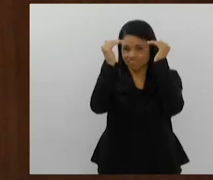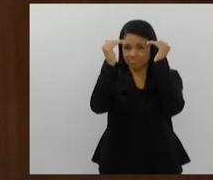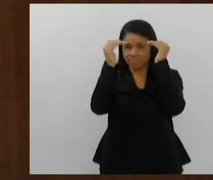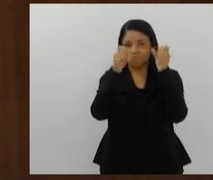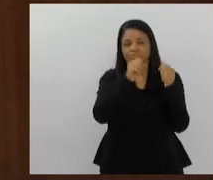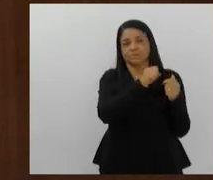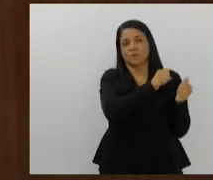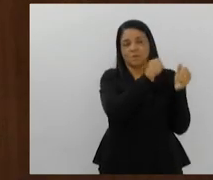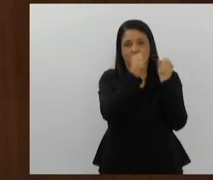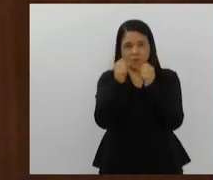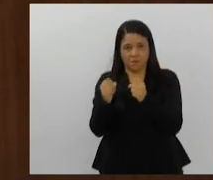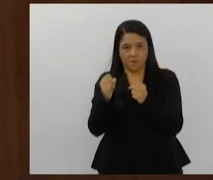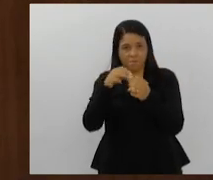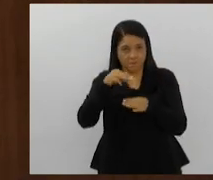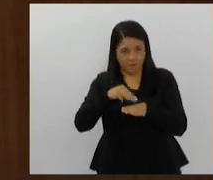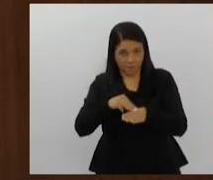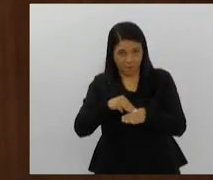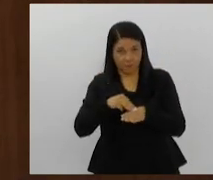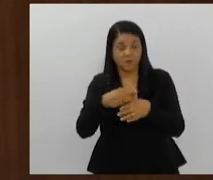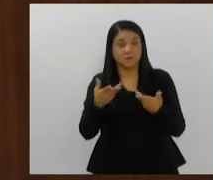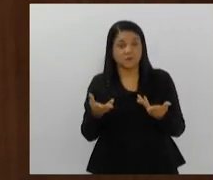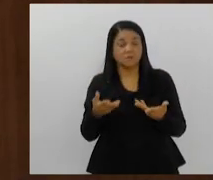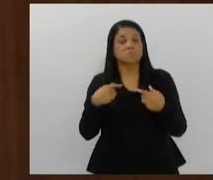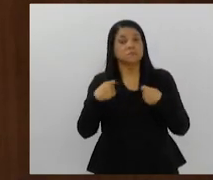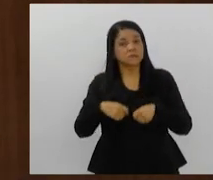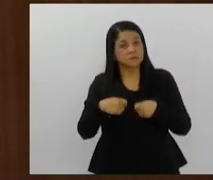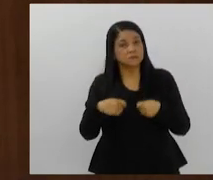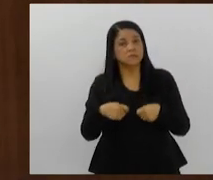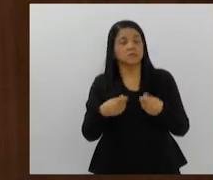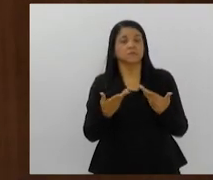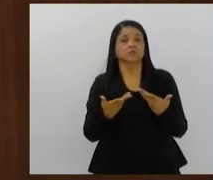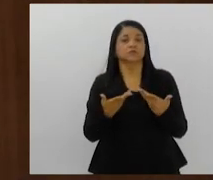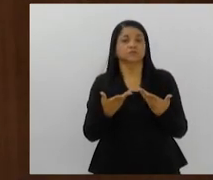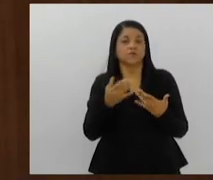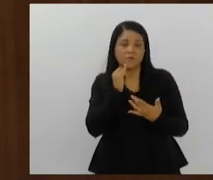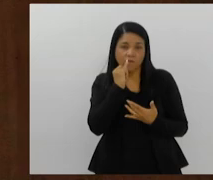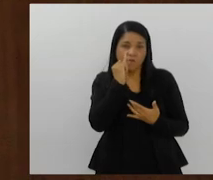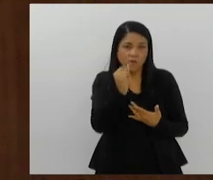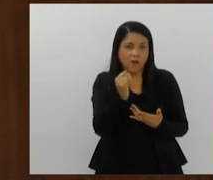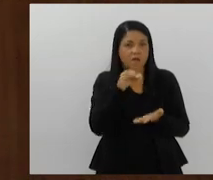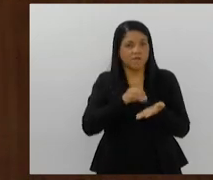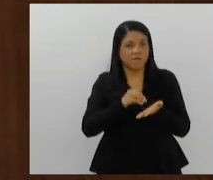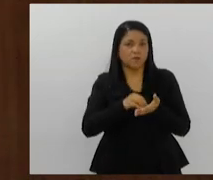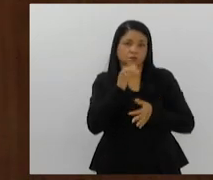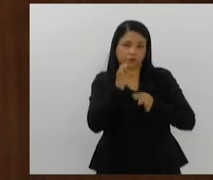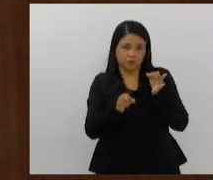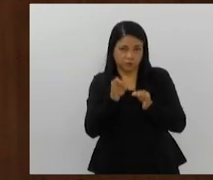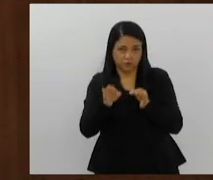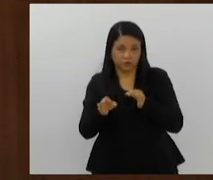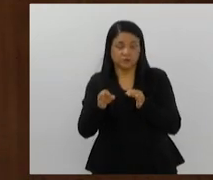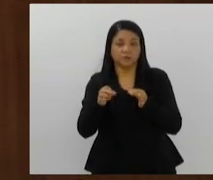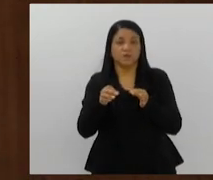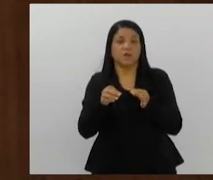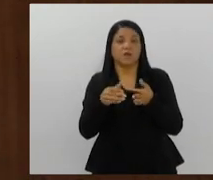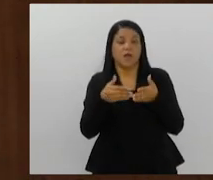no entanto, a gente deva, sim, se levantar contra as injustiças. A gente sabe que a ausência da